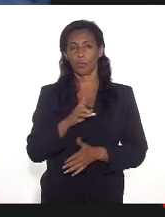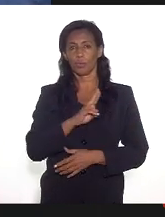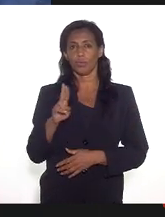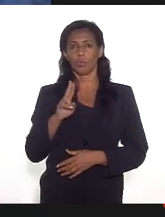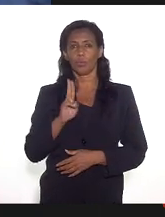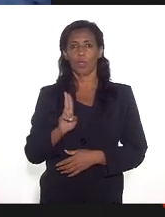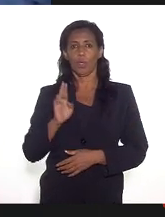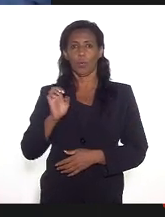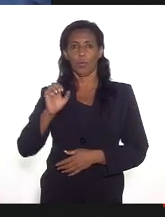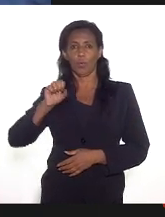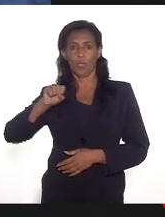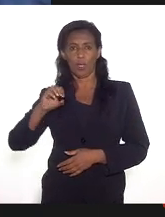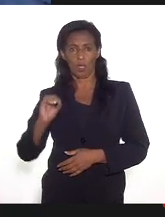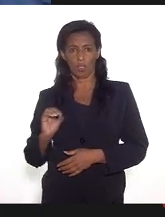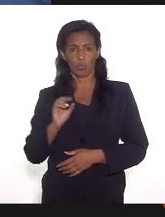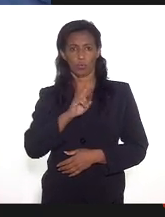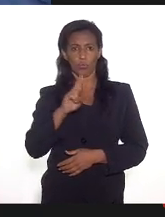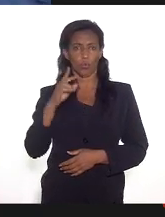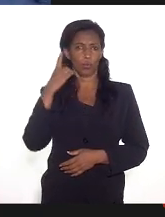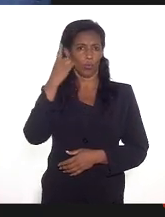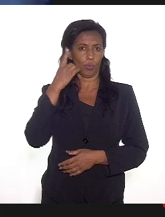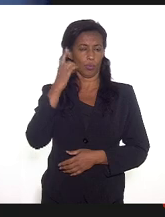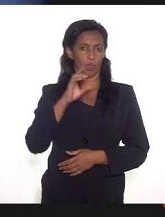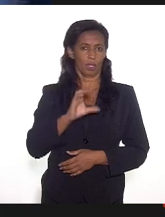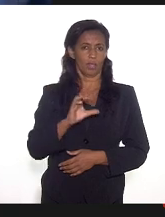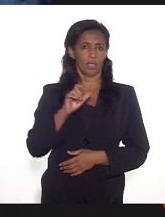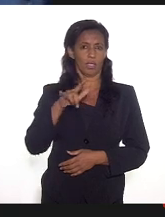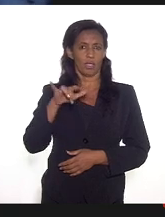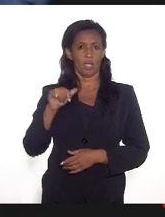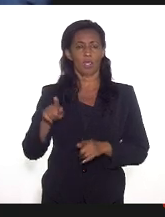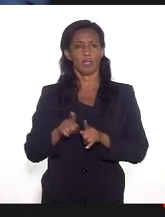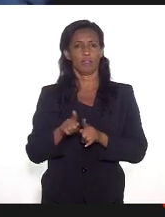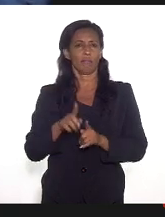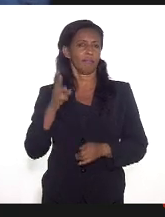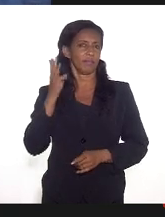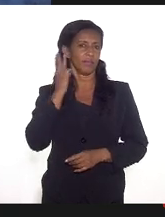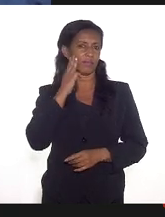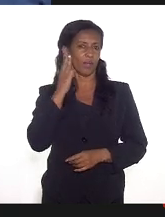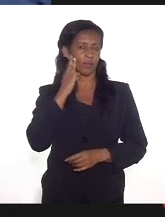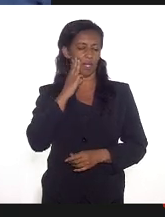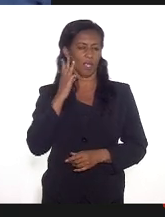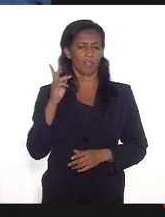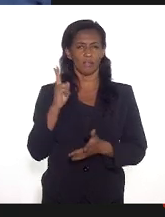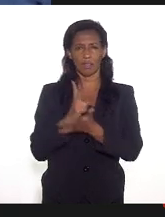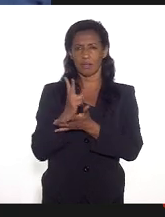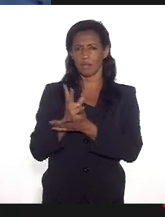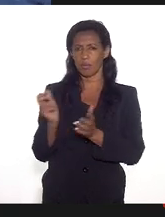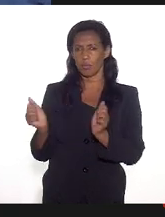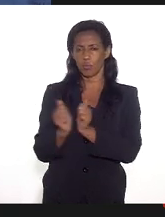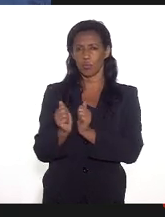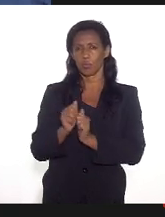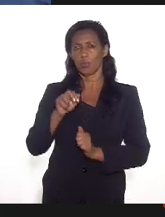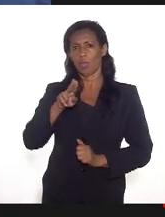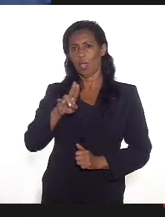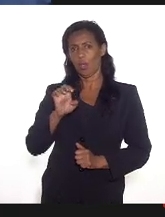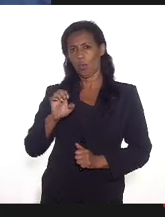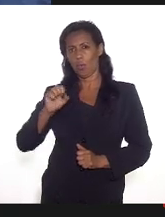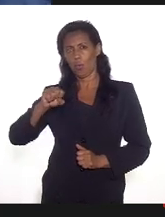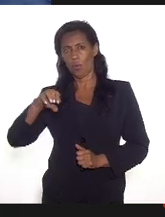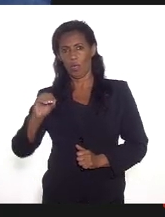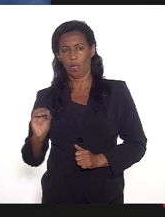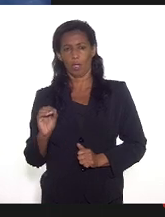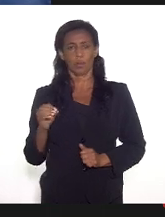pela deputada Célia Jordão, professor Valdec, está sempre em colaboração com a UESO, e parabenizar também